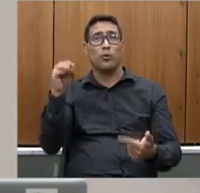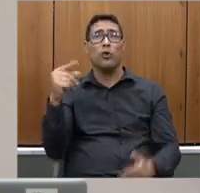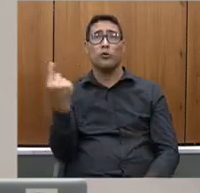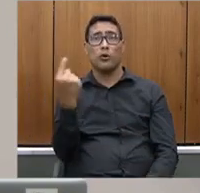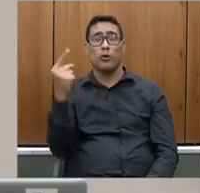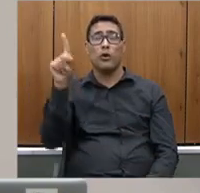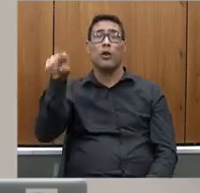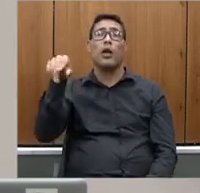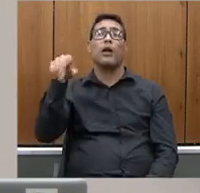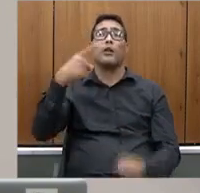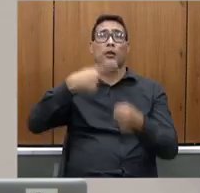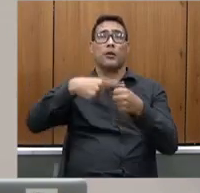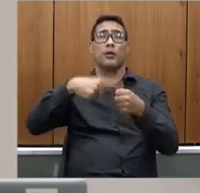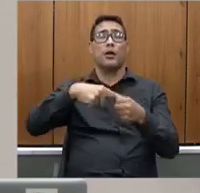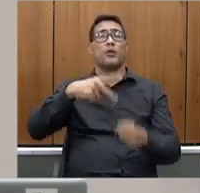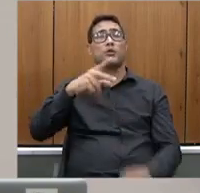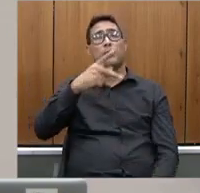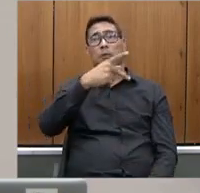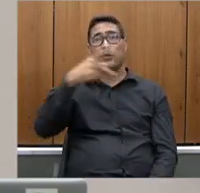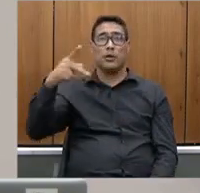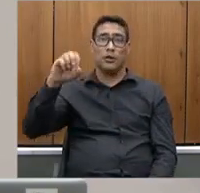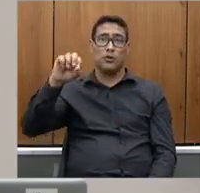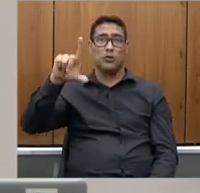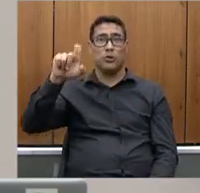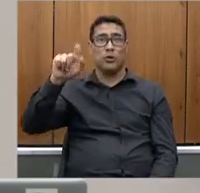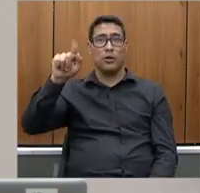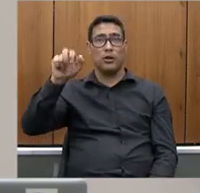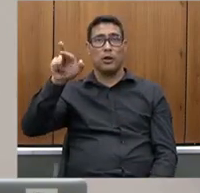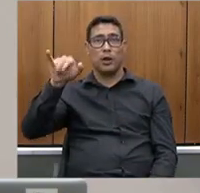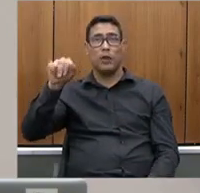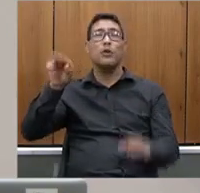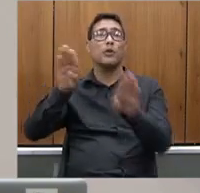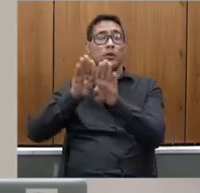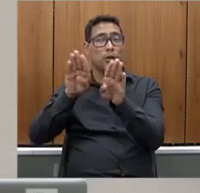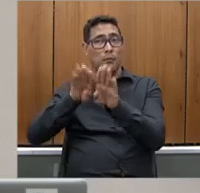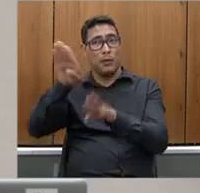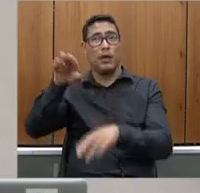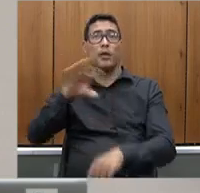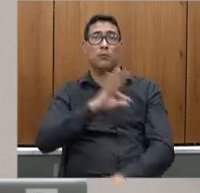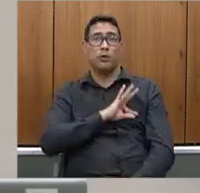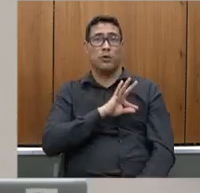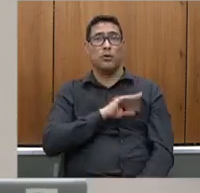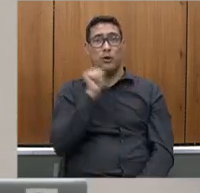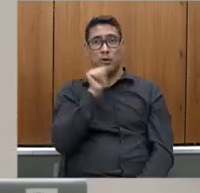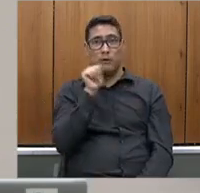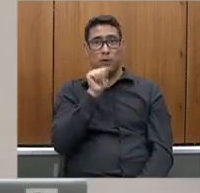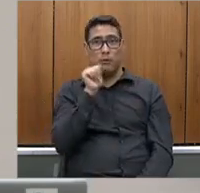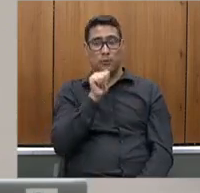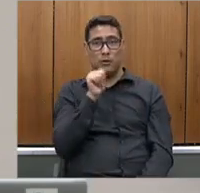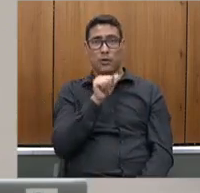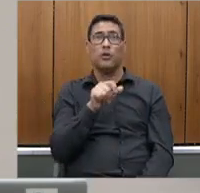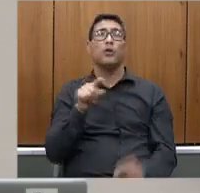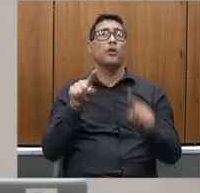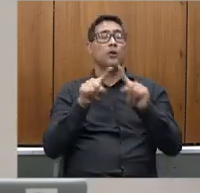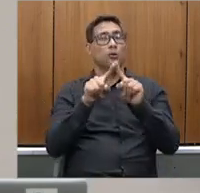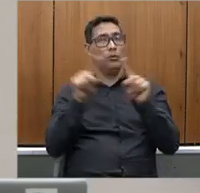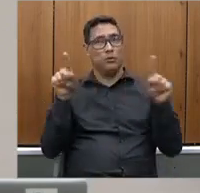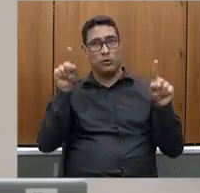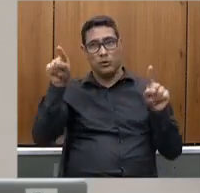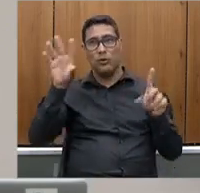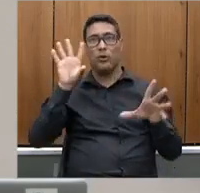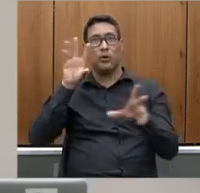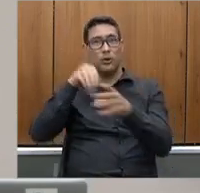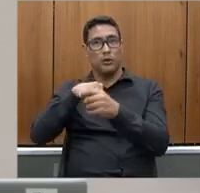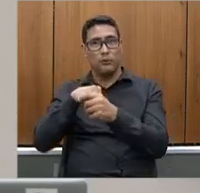cidade Presidente Olegário inclusive policial feminino então que o senhor internamente né